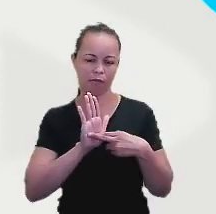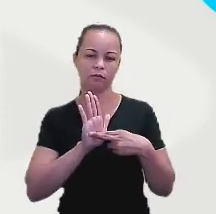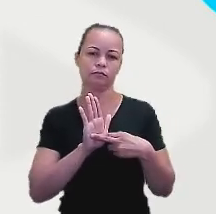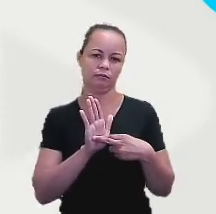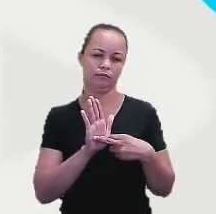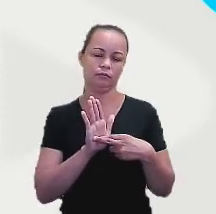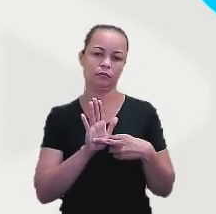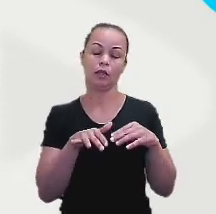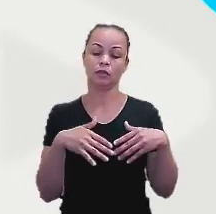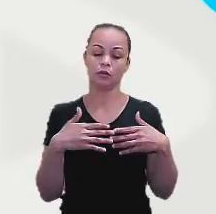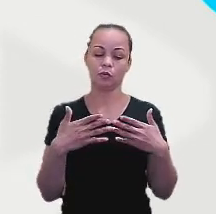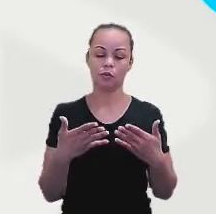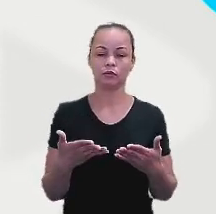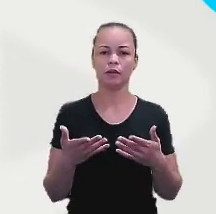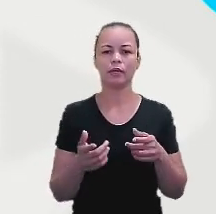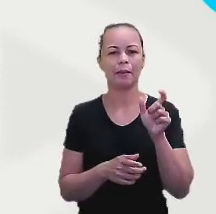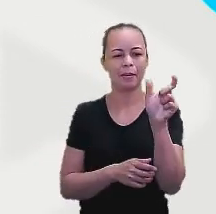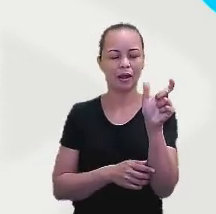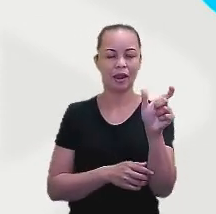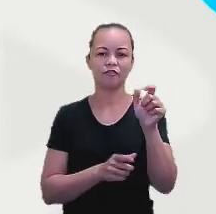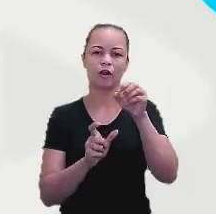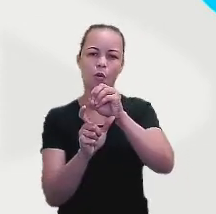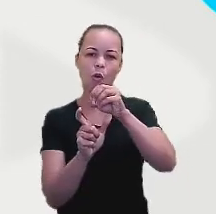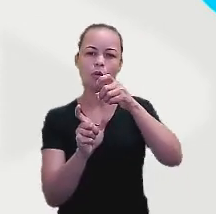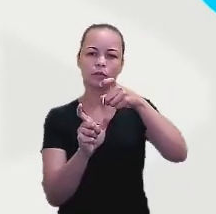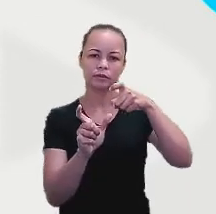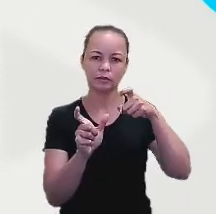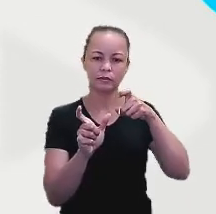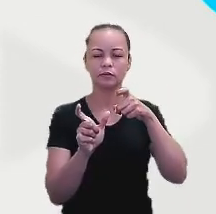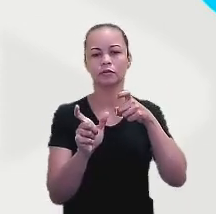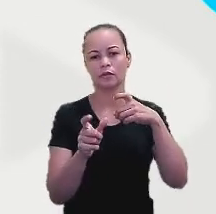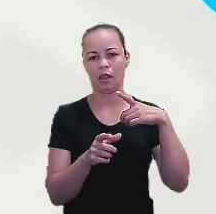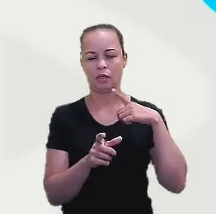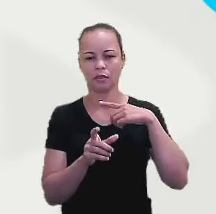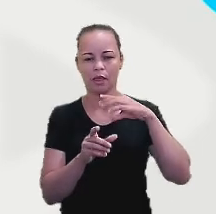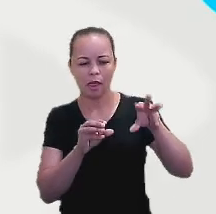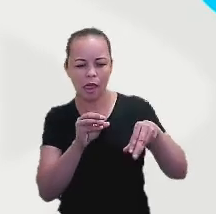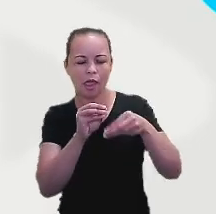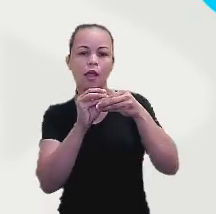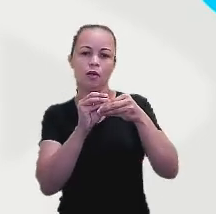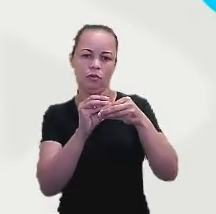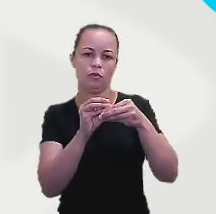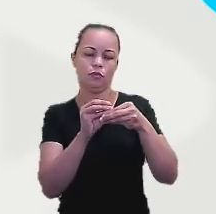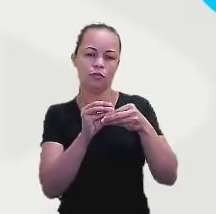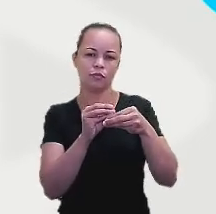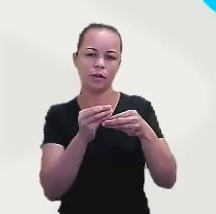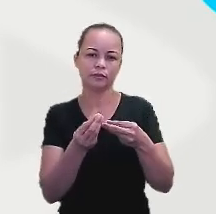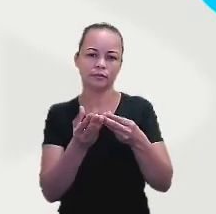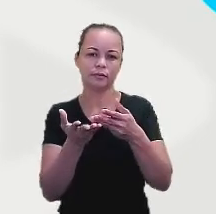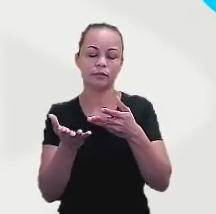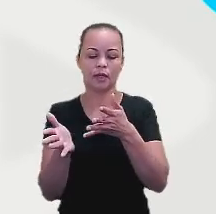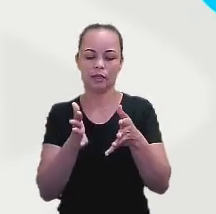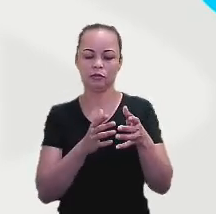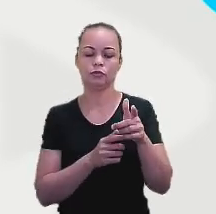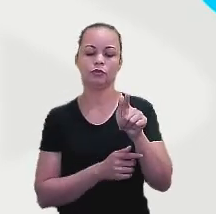Então, quando é que a palavra oxítona ela vai receber um acento gráfico? Então, vamos lá.